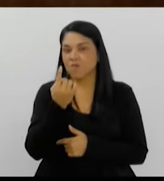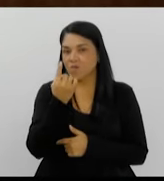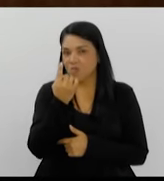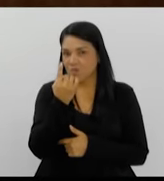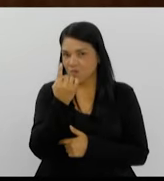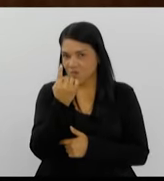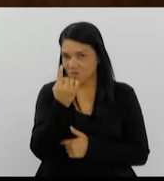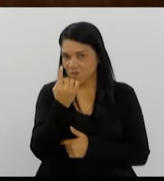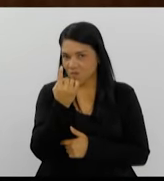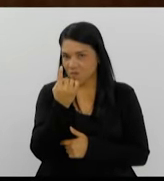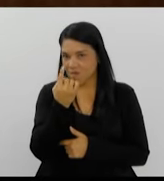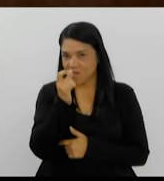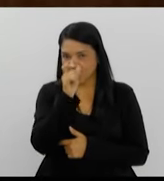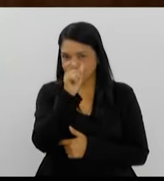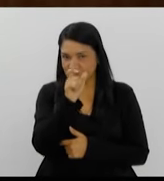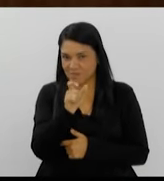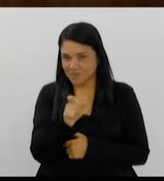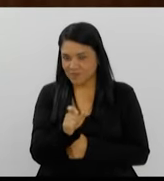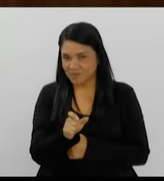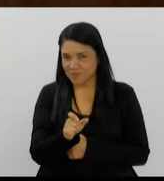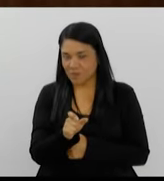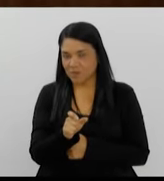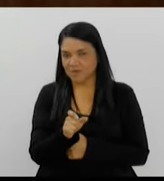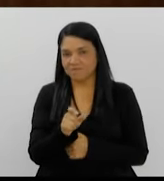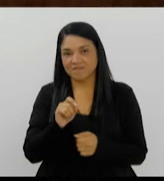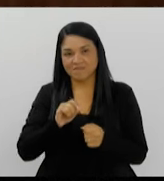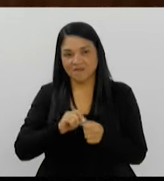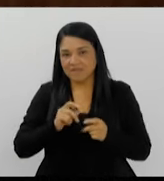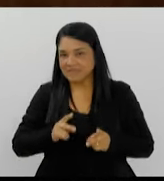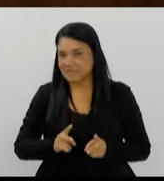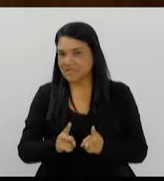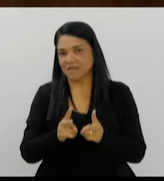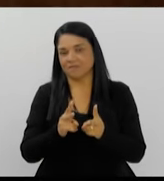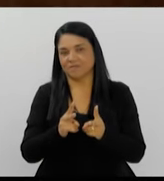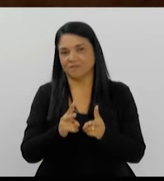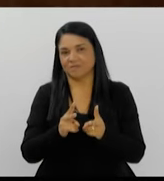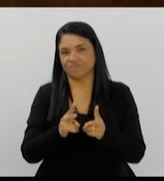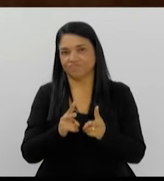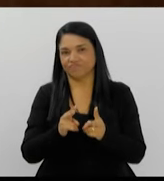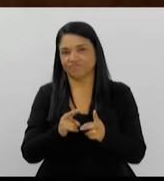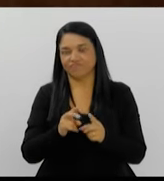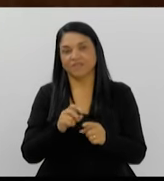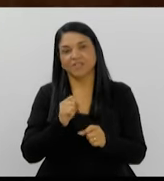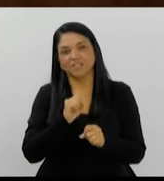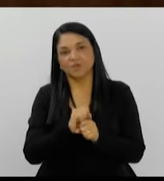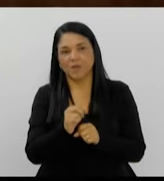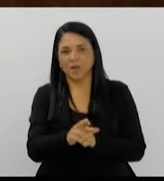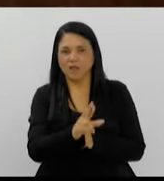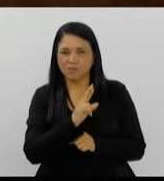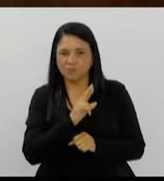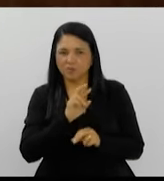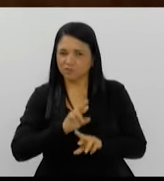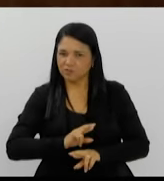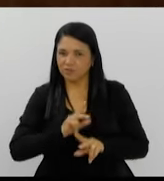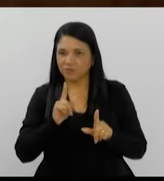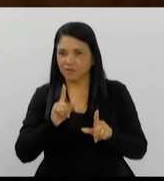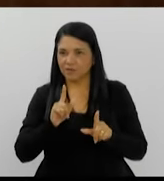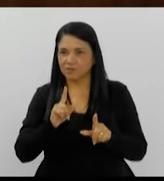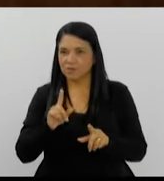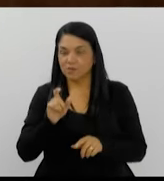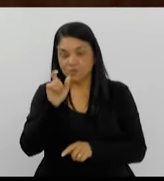Presidente faz sempre as mesmas coisas e espera resultado só um